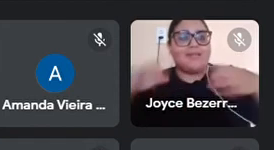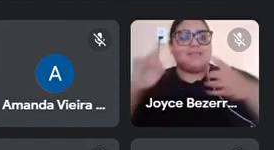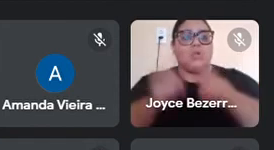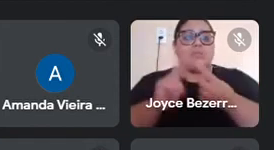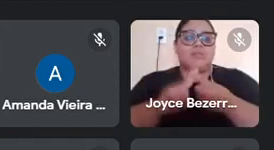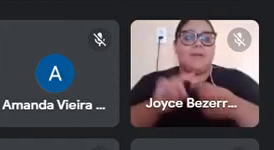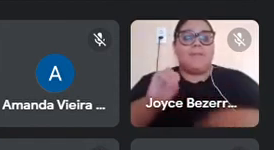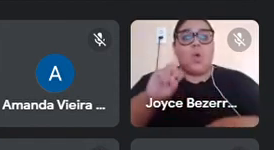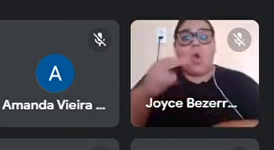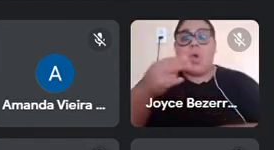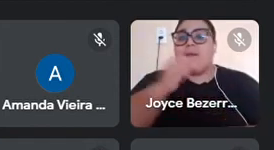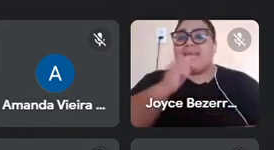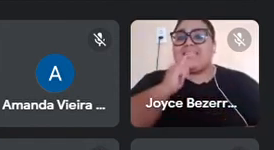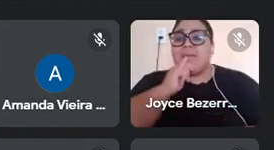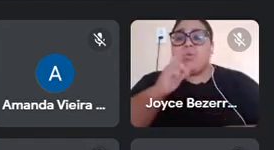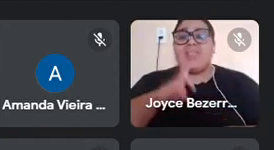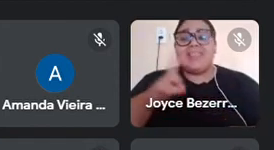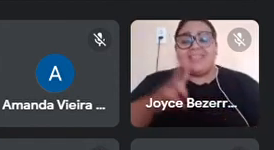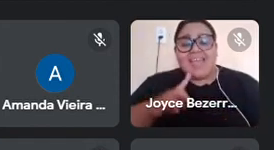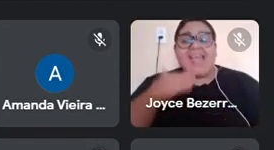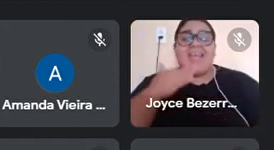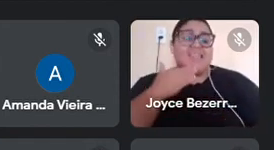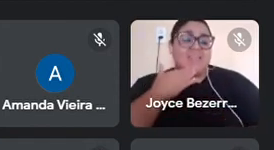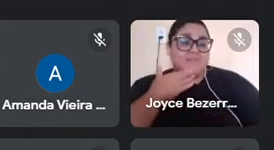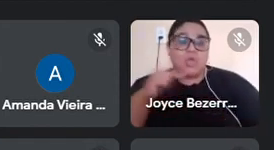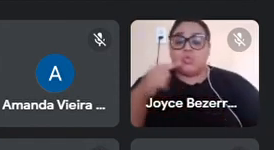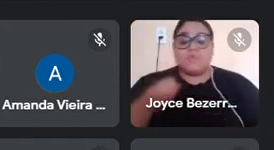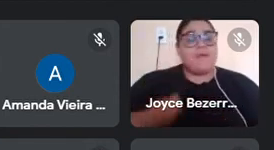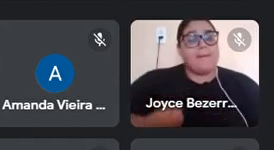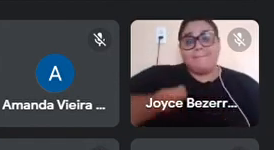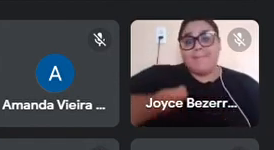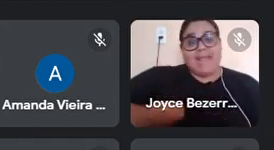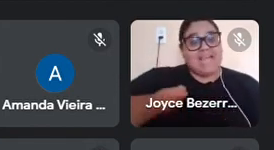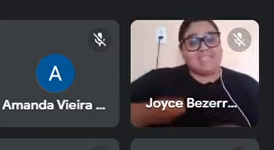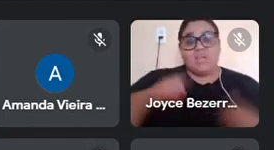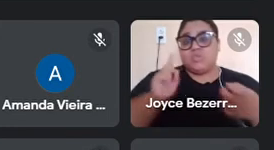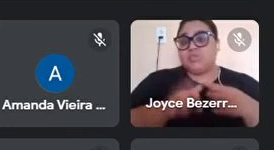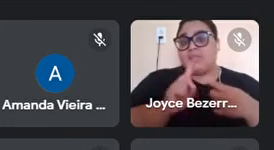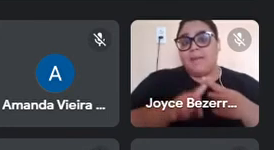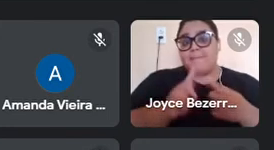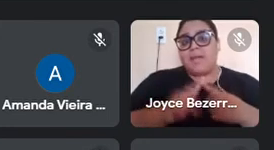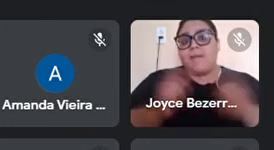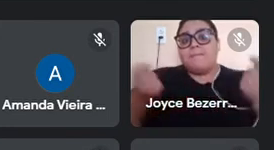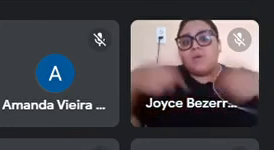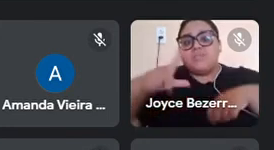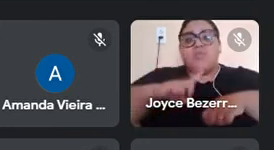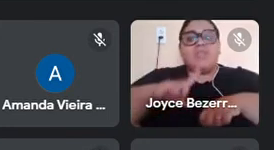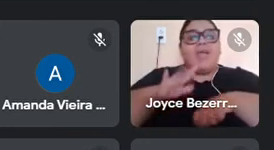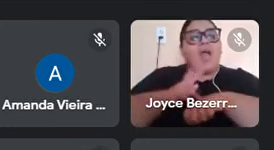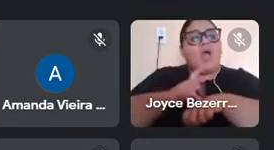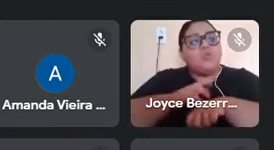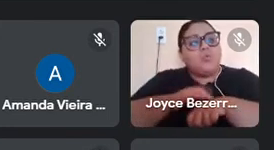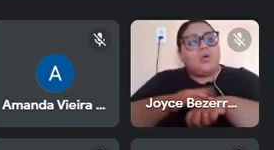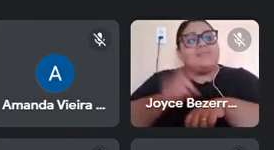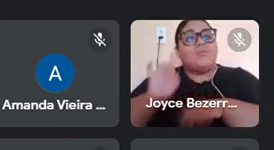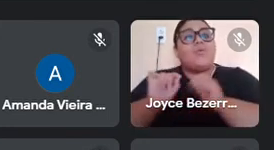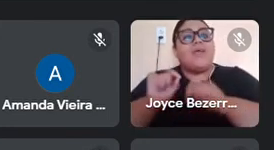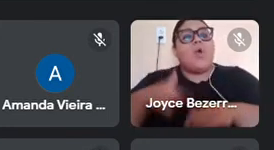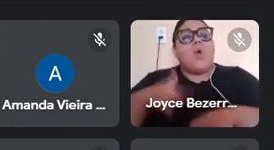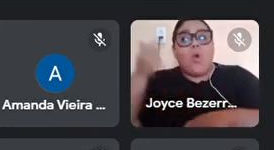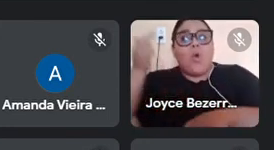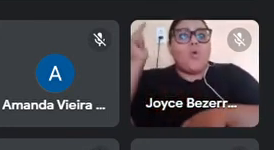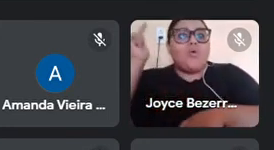quebrar essa macromolécula, ou ela não estiver presente no micro-organismo que causa a doença, então eu só consigo